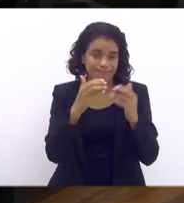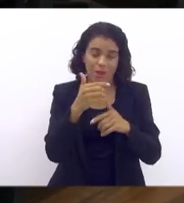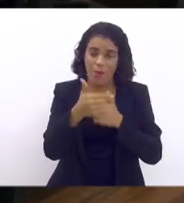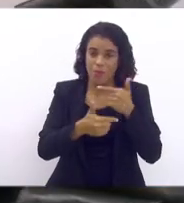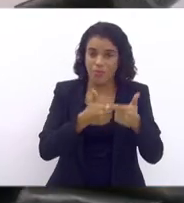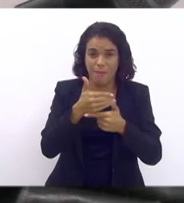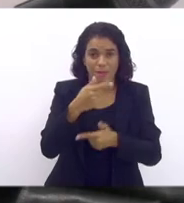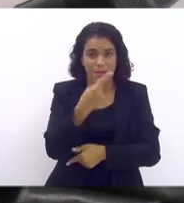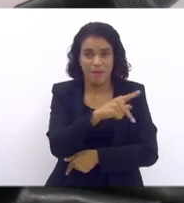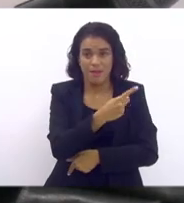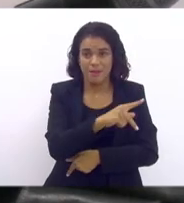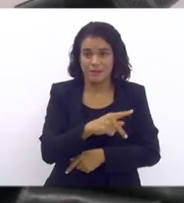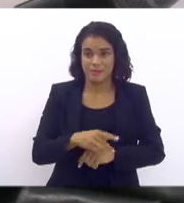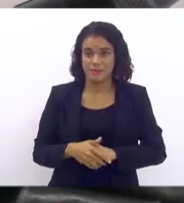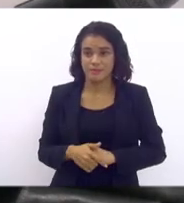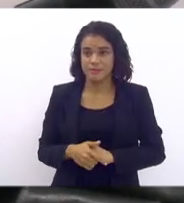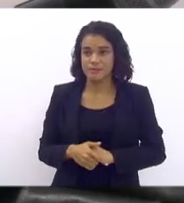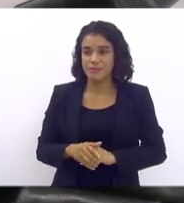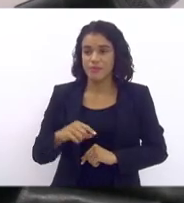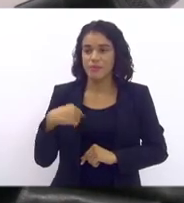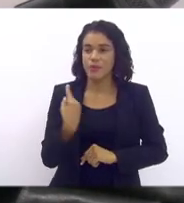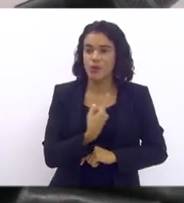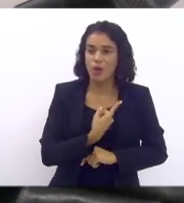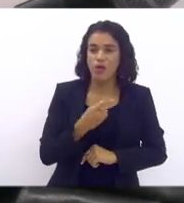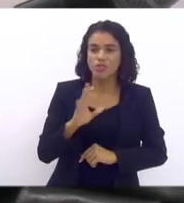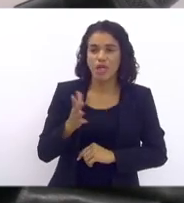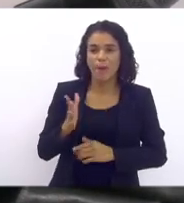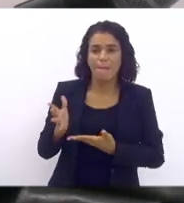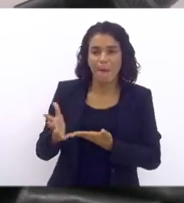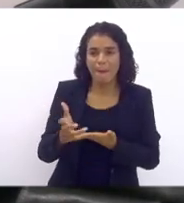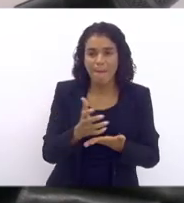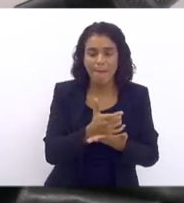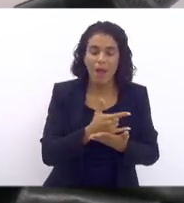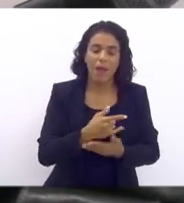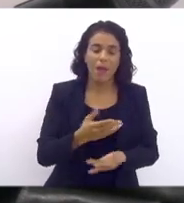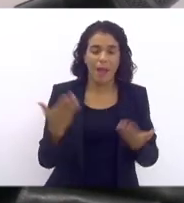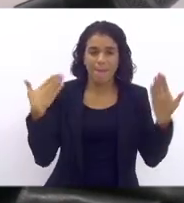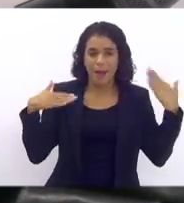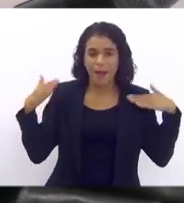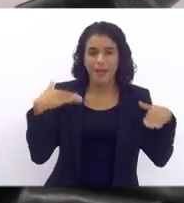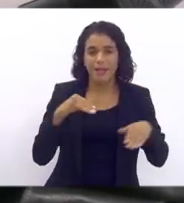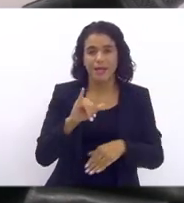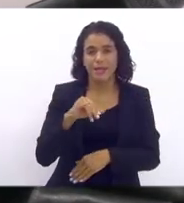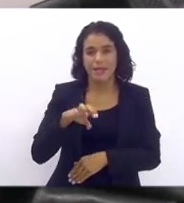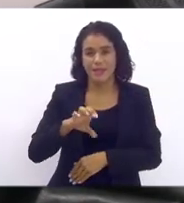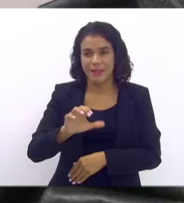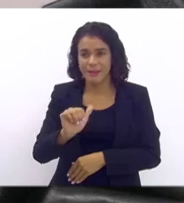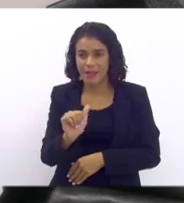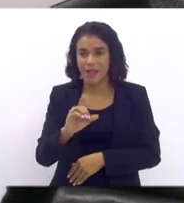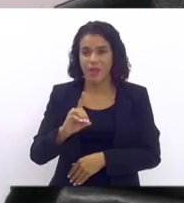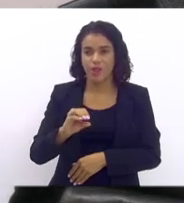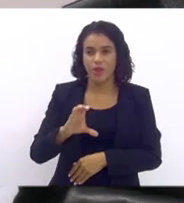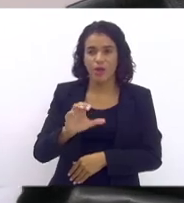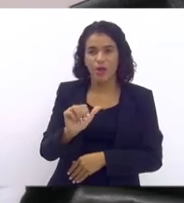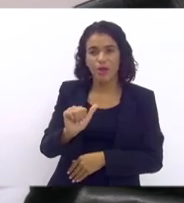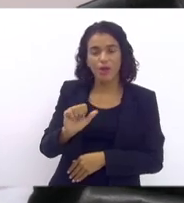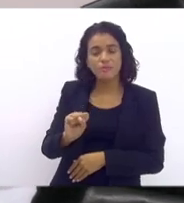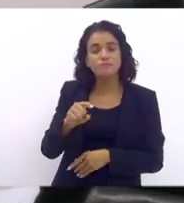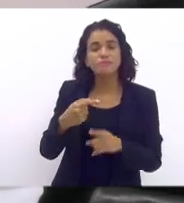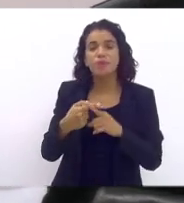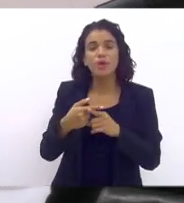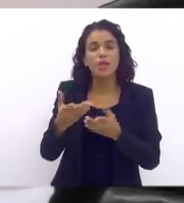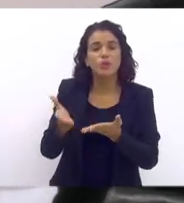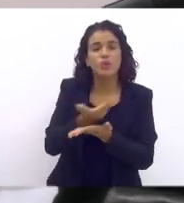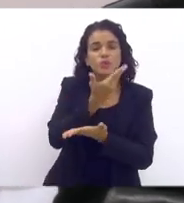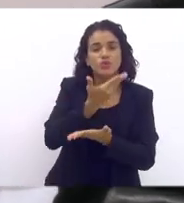fizemos tudoo que era para fazer deodalto já juntamos todas as pontas aqui a Marinha do Brasil inia Docas Por que que não retira as